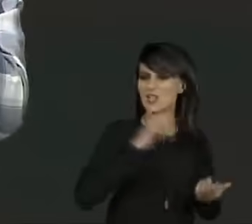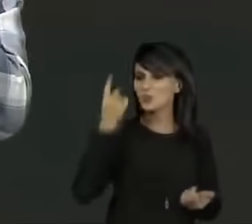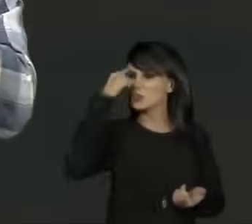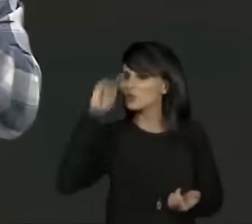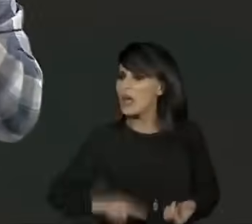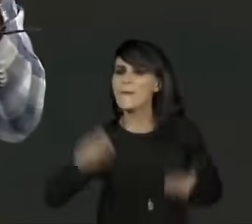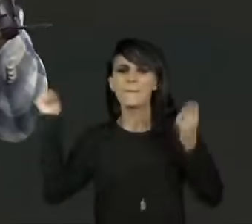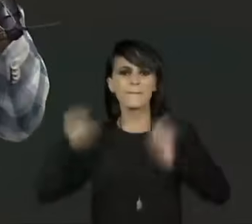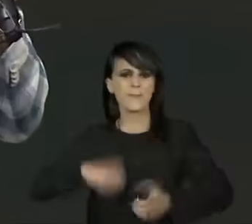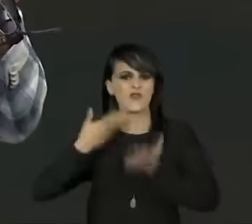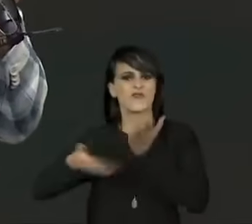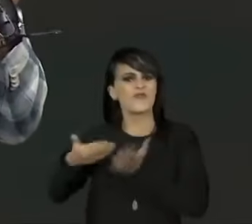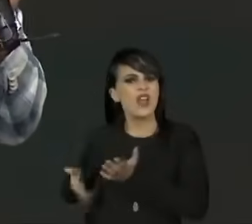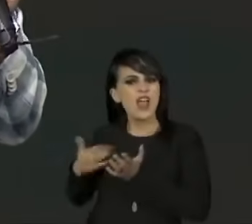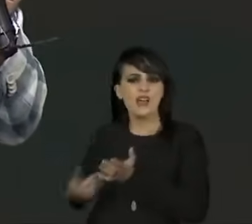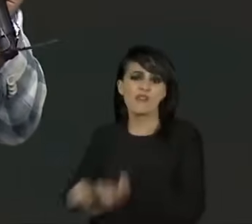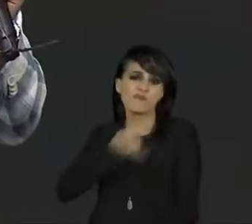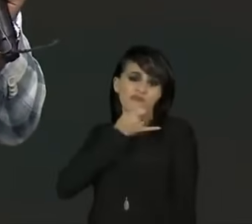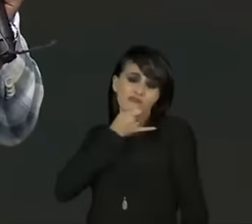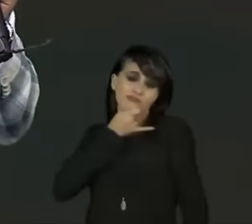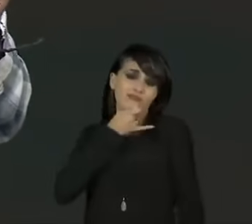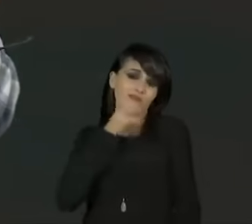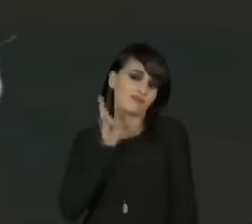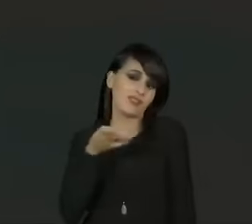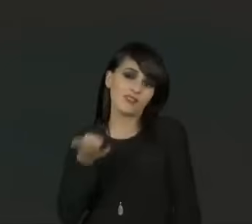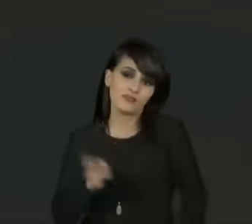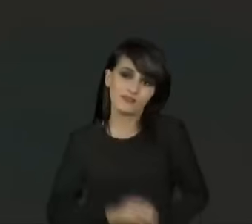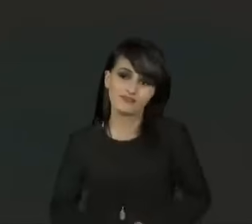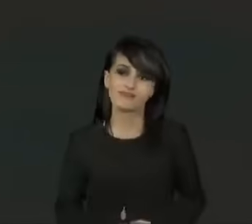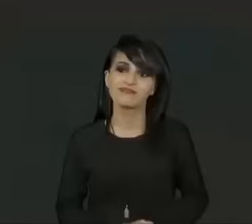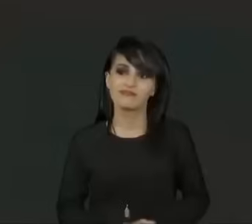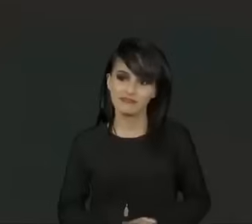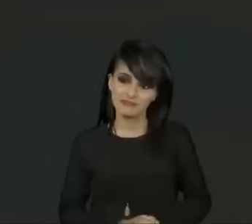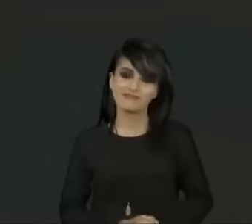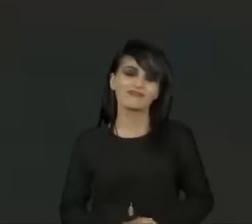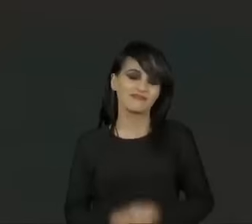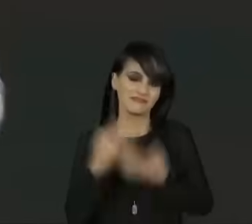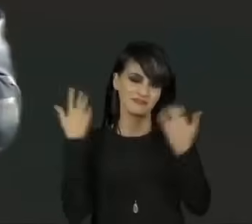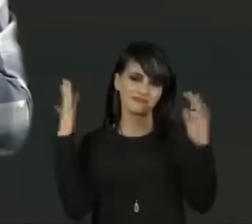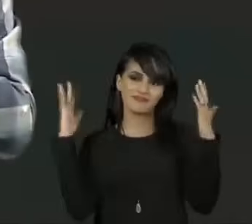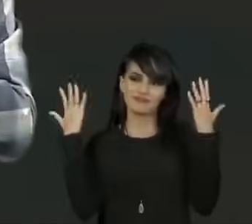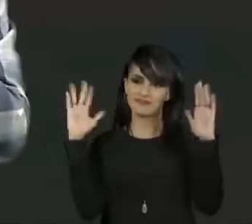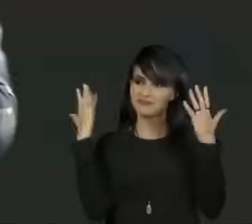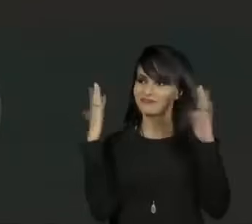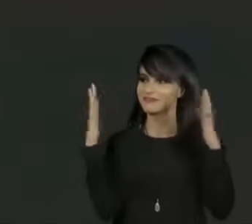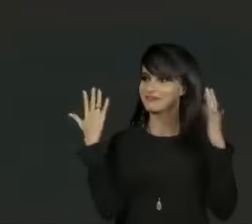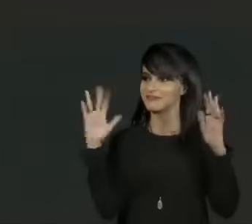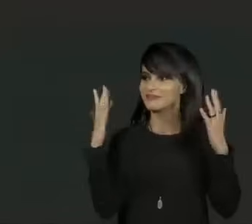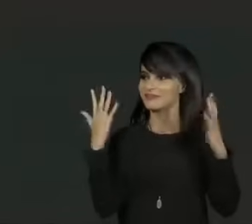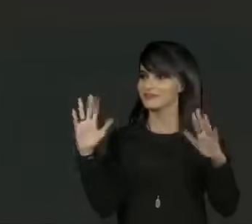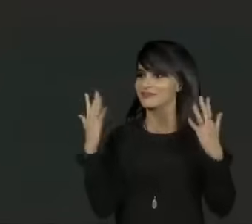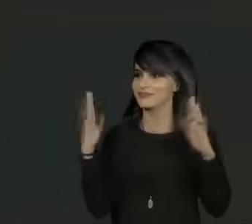pode tá sobrando é infeliz rapaz é que é isso meu